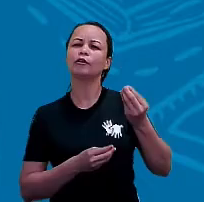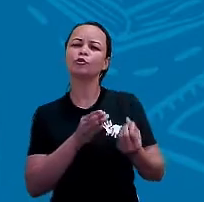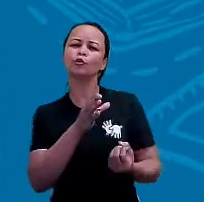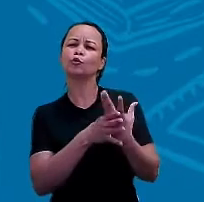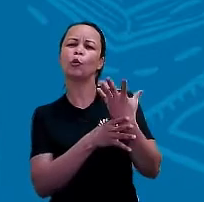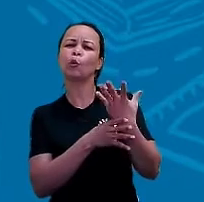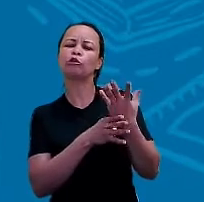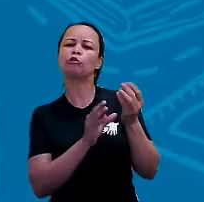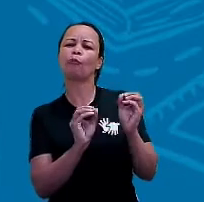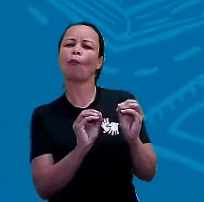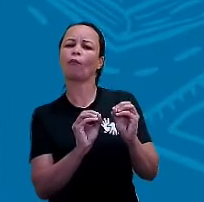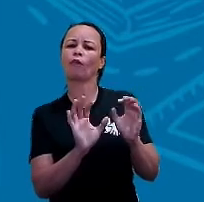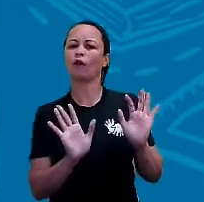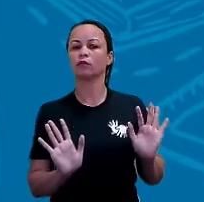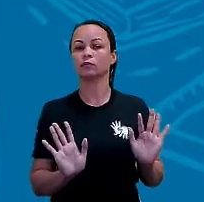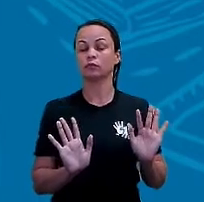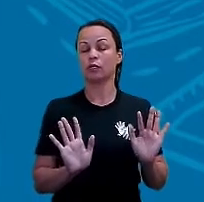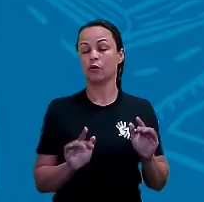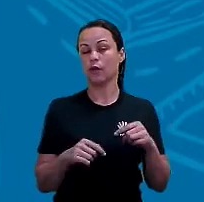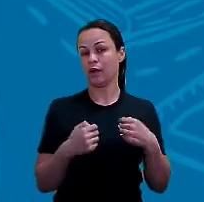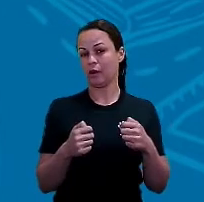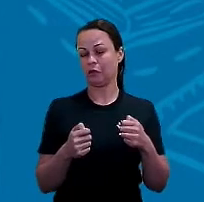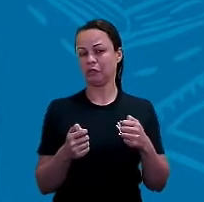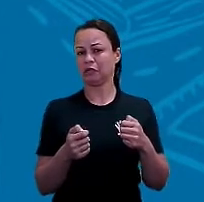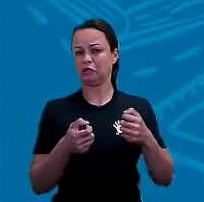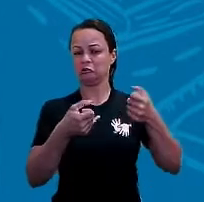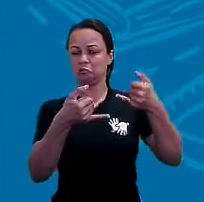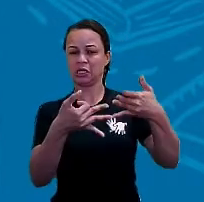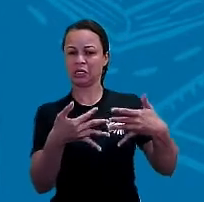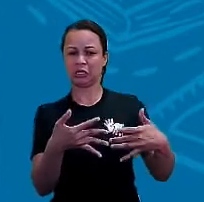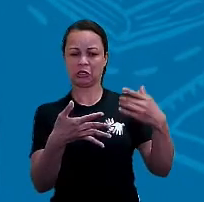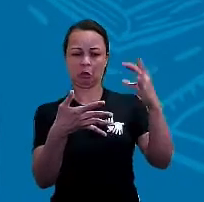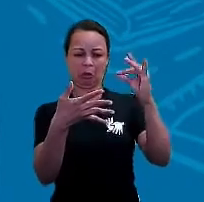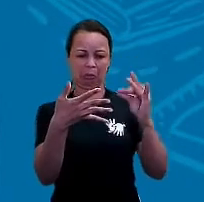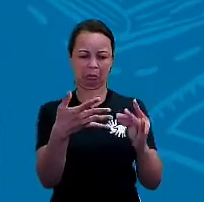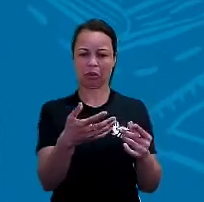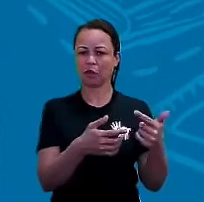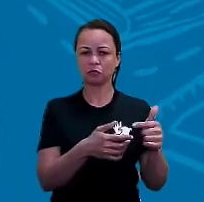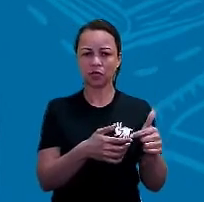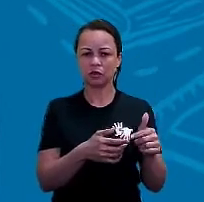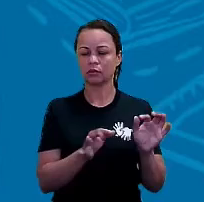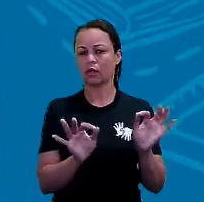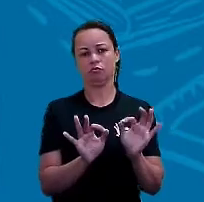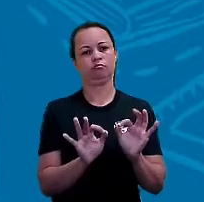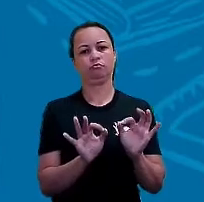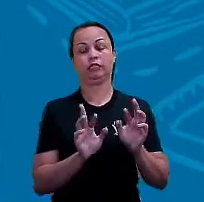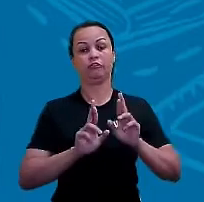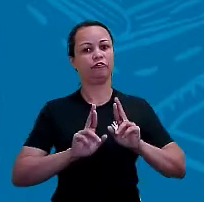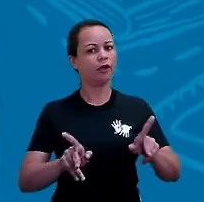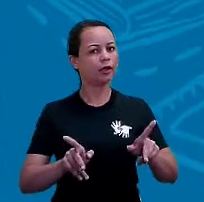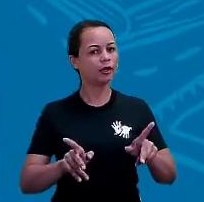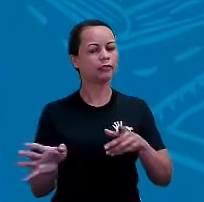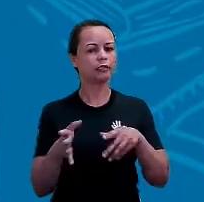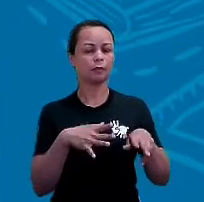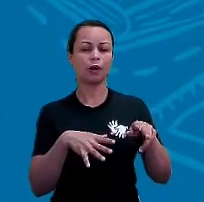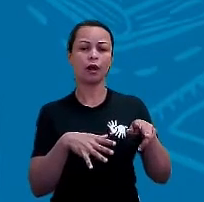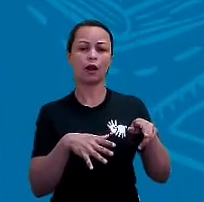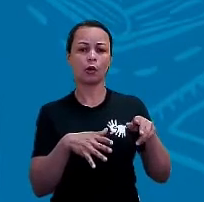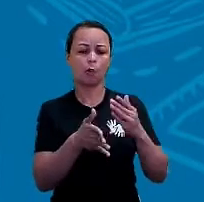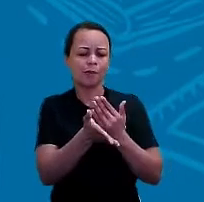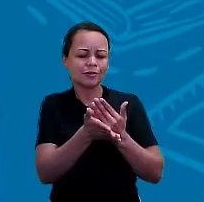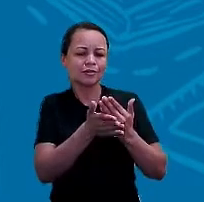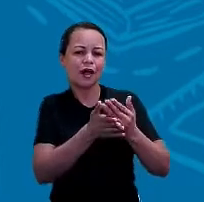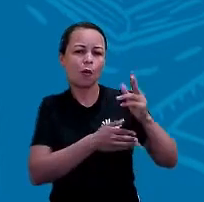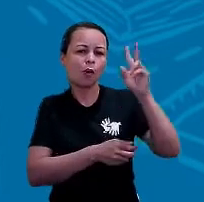do nada, nem sem nenhuma explicação. Pelo contrário, para uma história ela se dar, ela tem